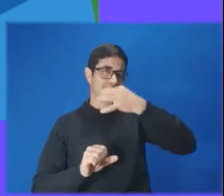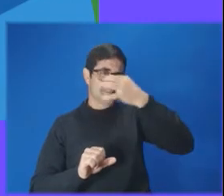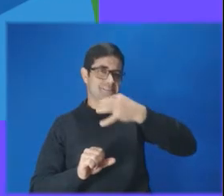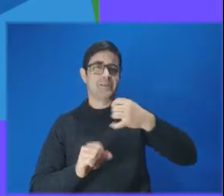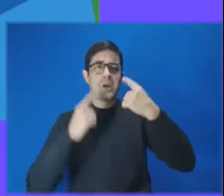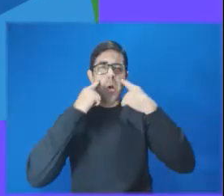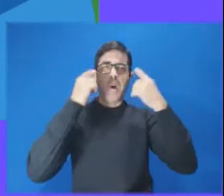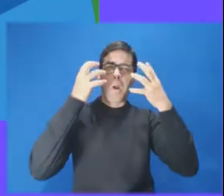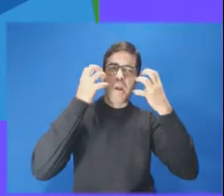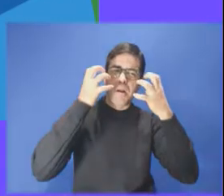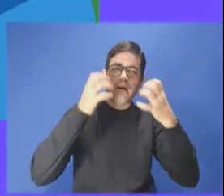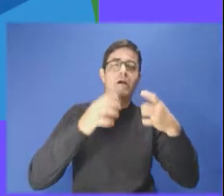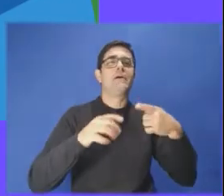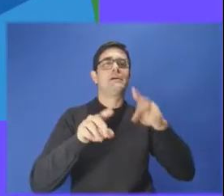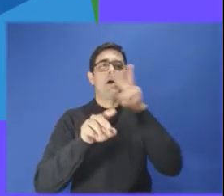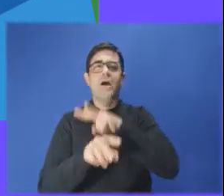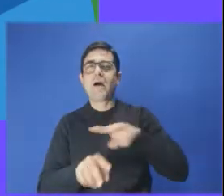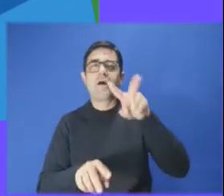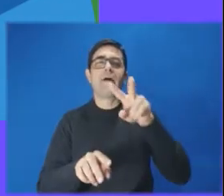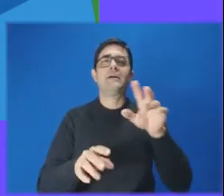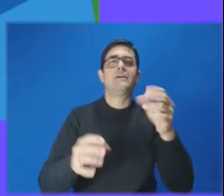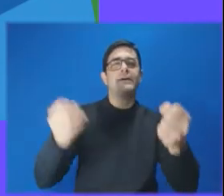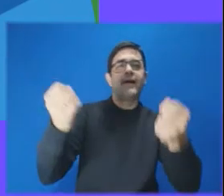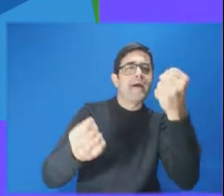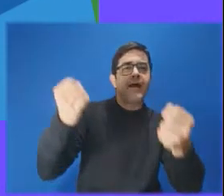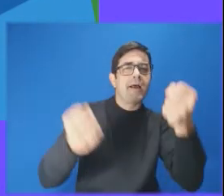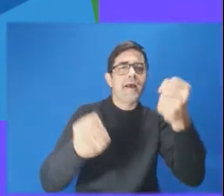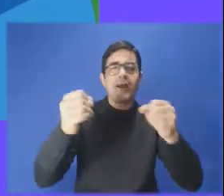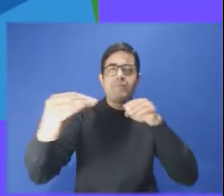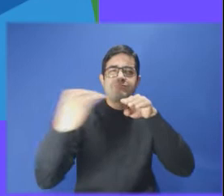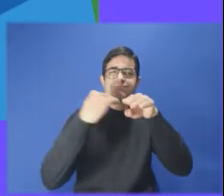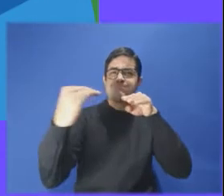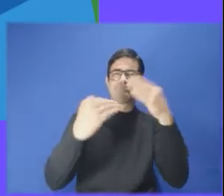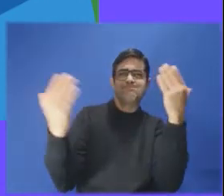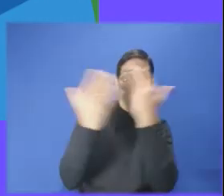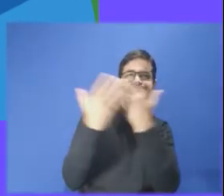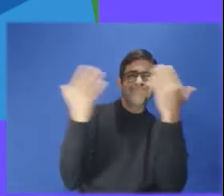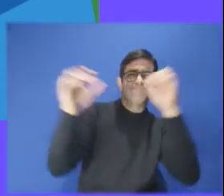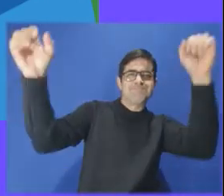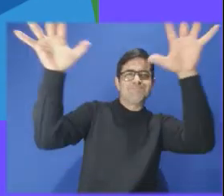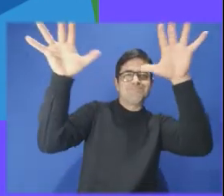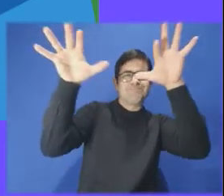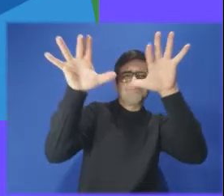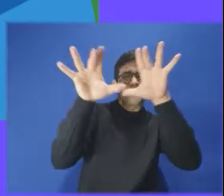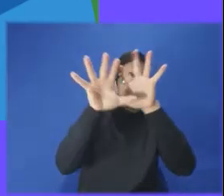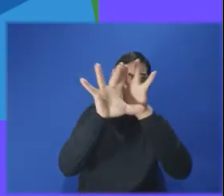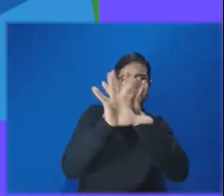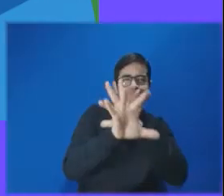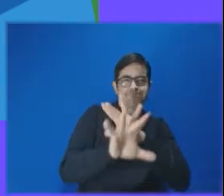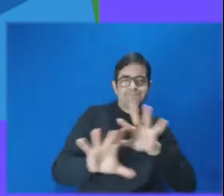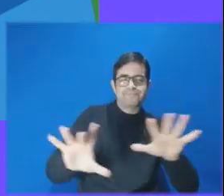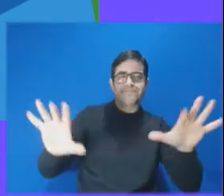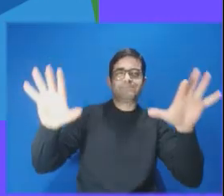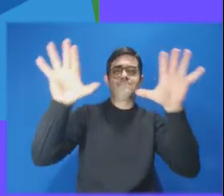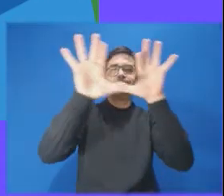na garganta, também irritação nos olhos. Ele atrapalha a visibilidade, por isso ele dificulta o tráfego de automóveis. E além disso,